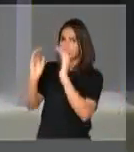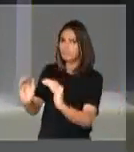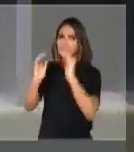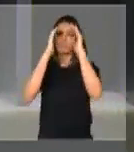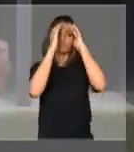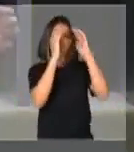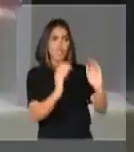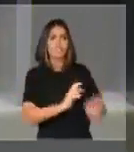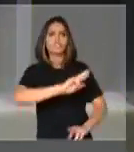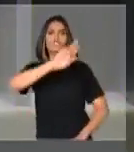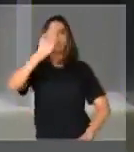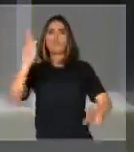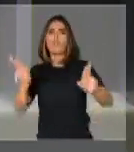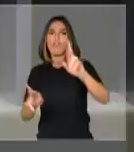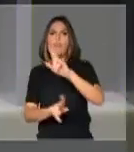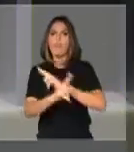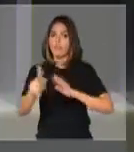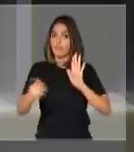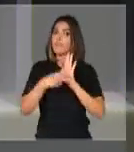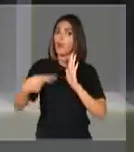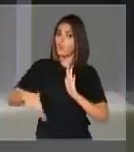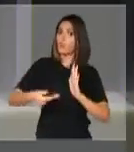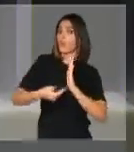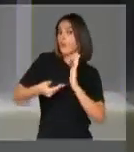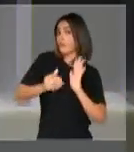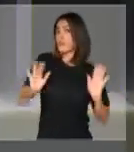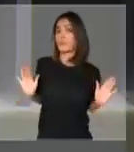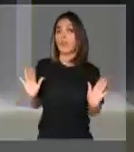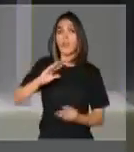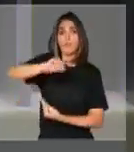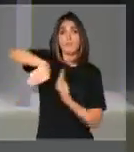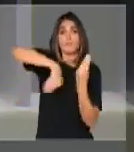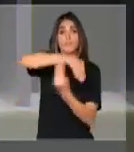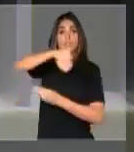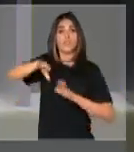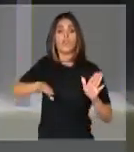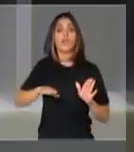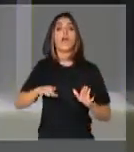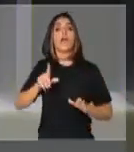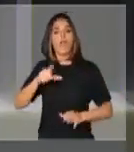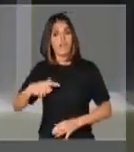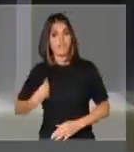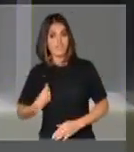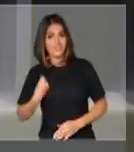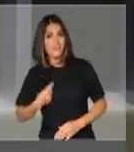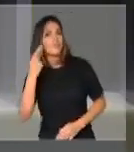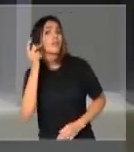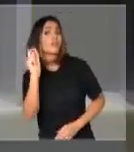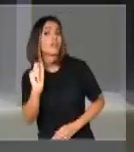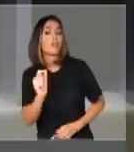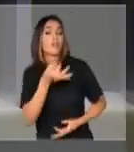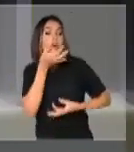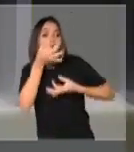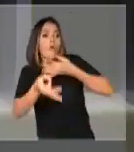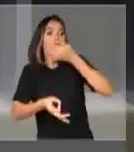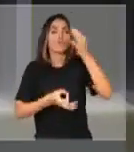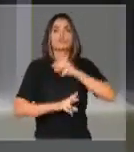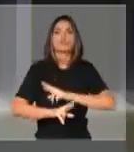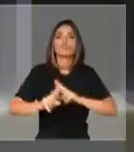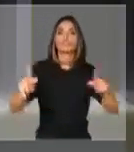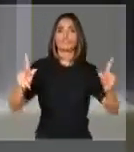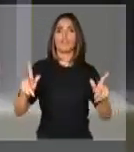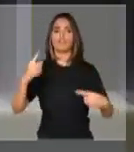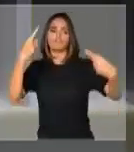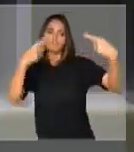as diferenças que faz parte do parlamento. O parlamento existe para divergir. O parlamento existe